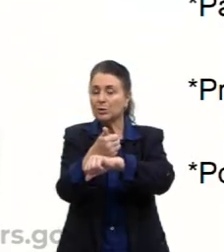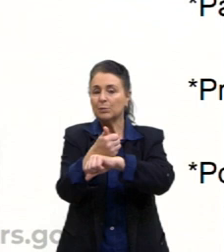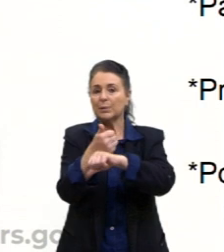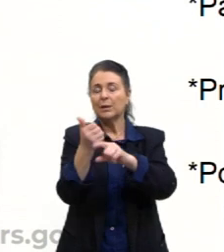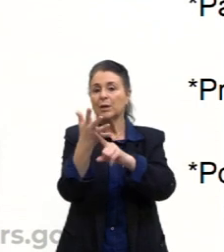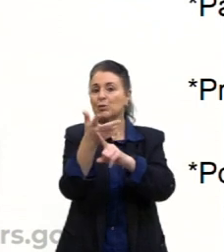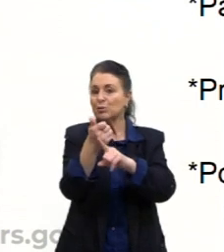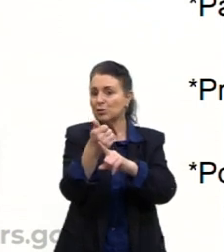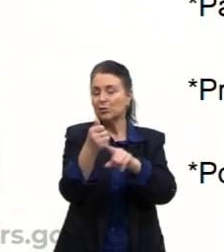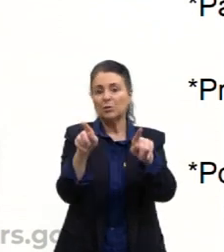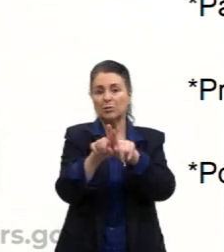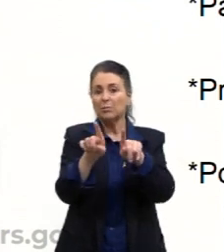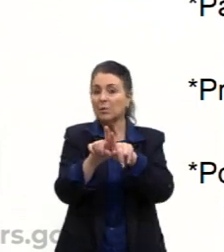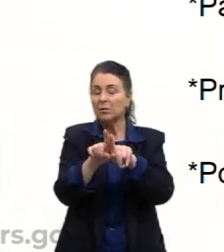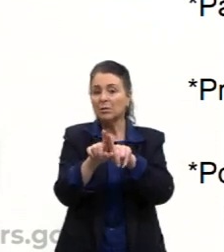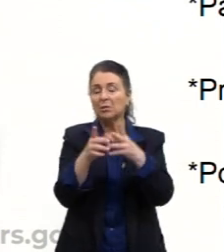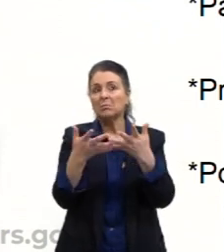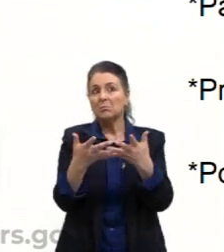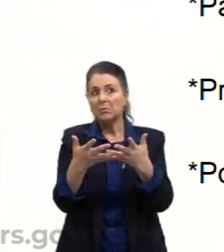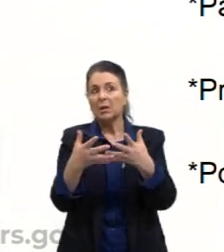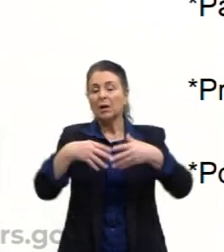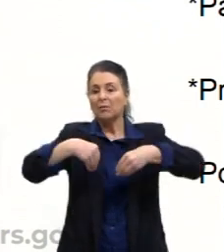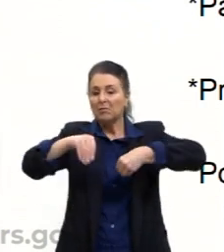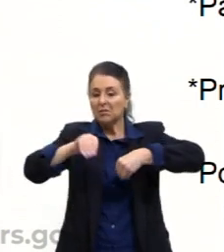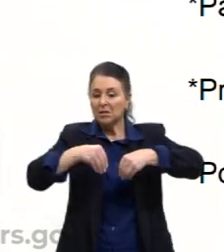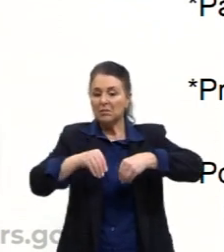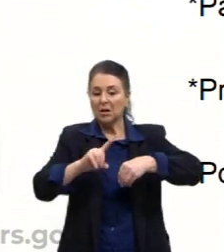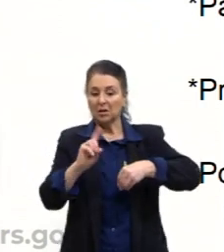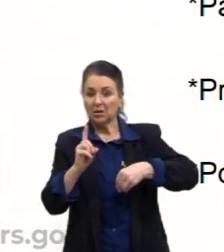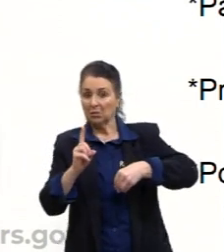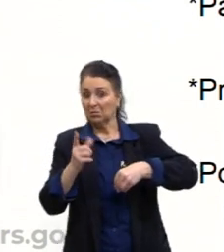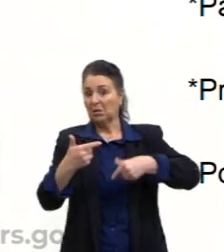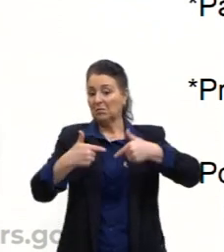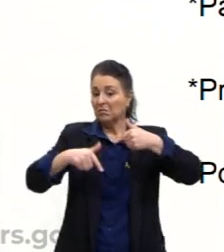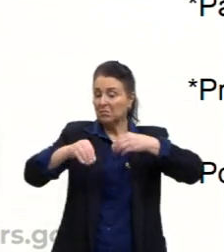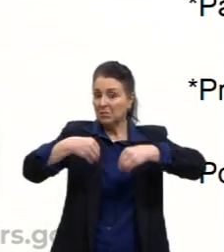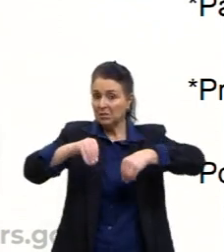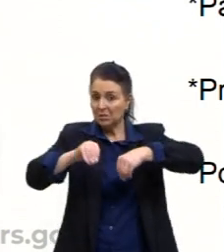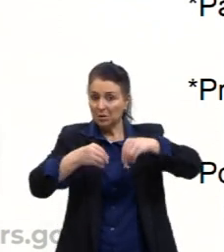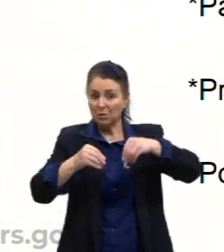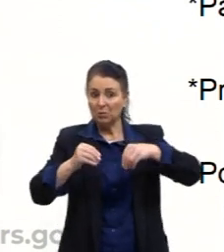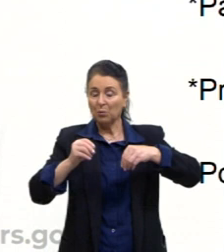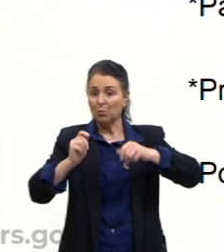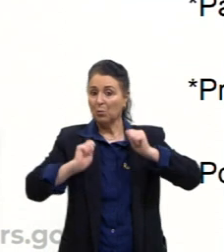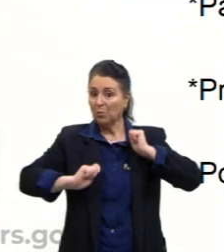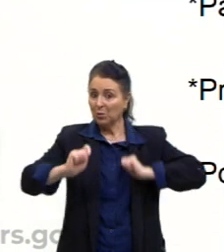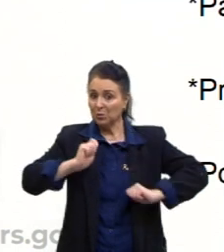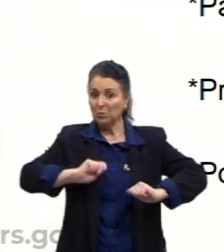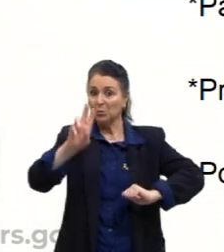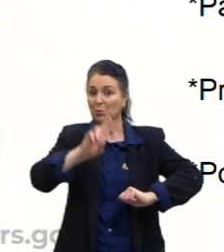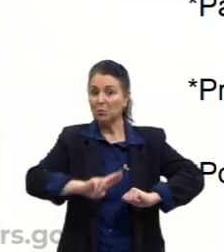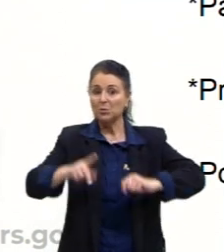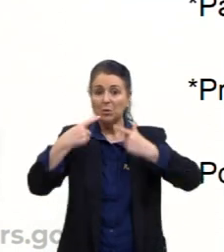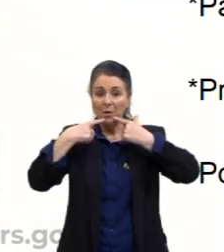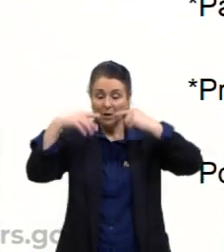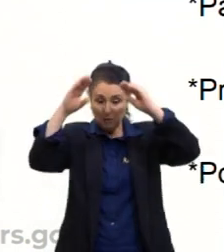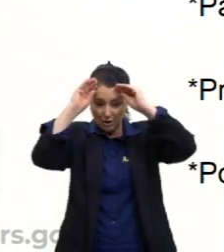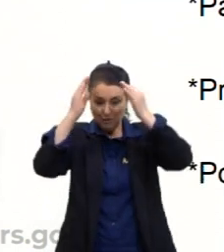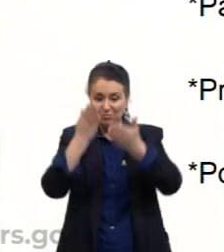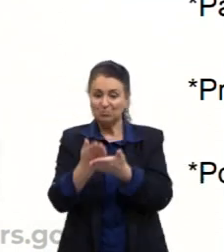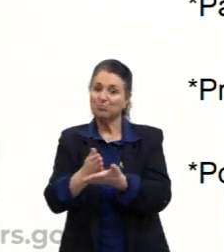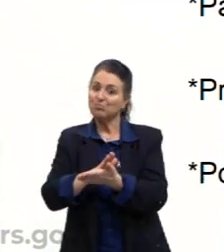esse papel entre as flexível a inflexível o ator traz como linguagem artística algo intermediário